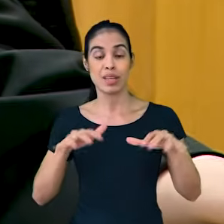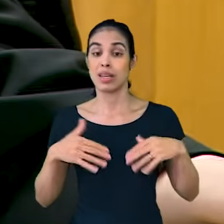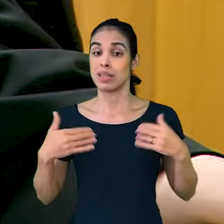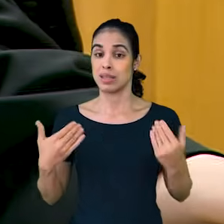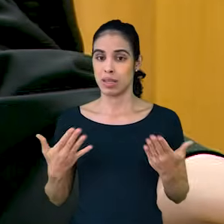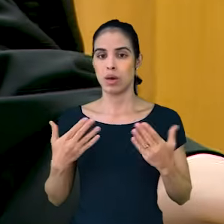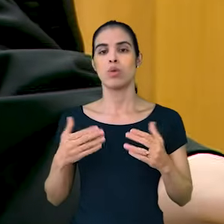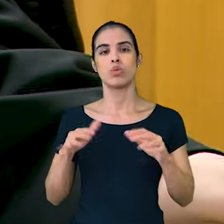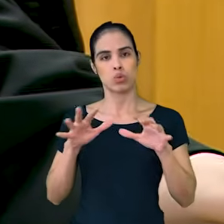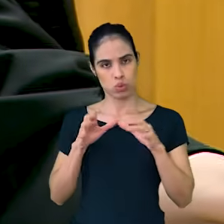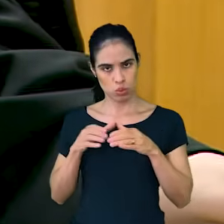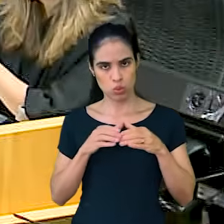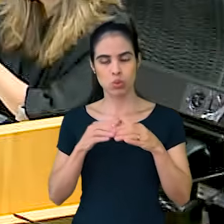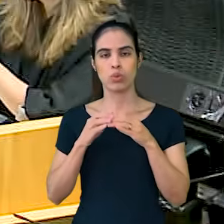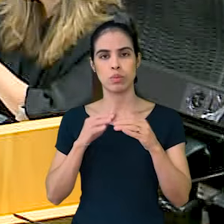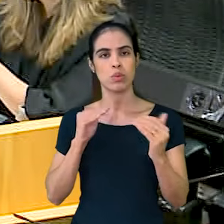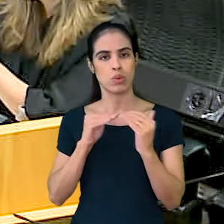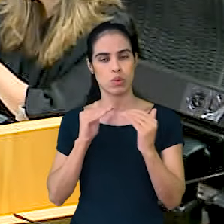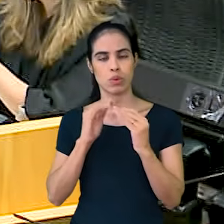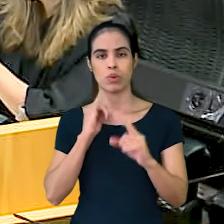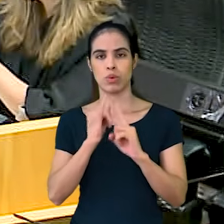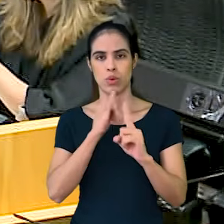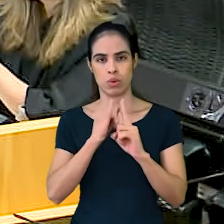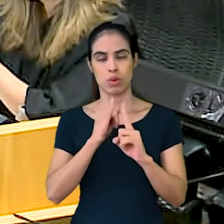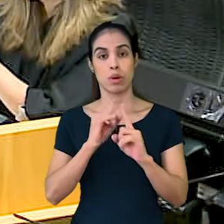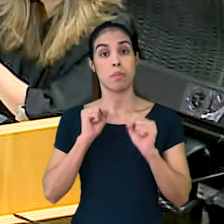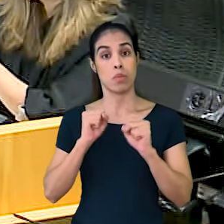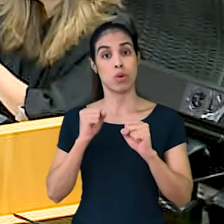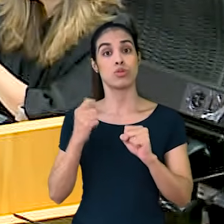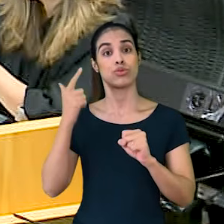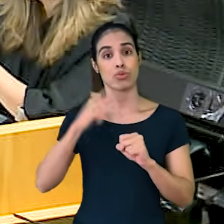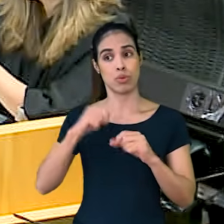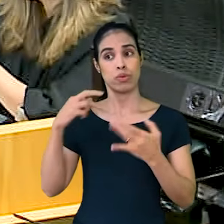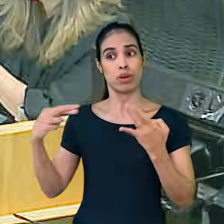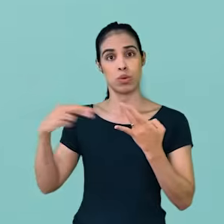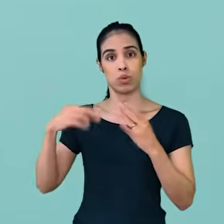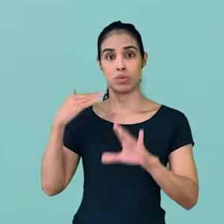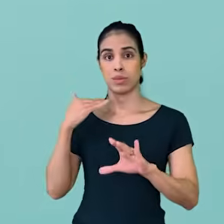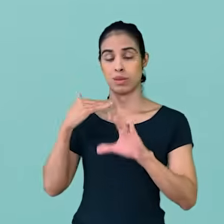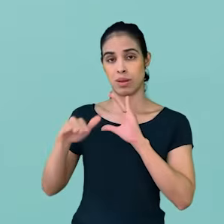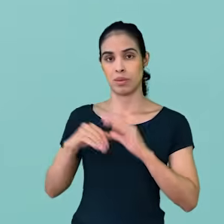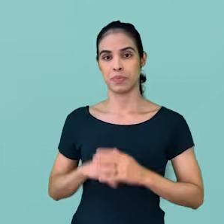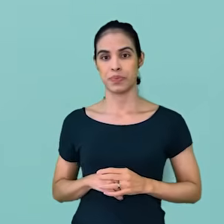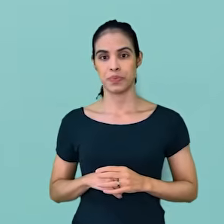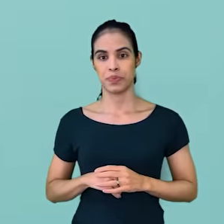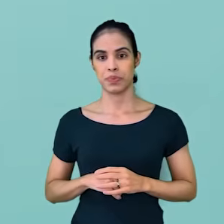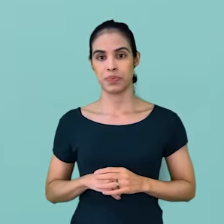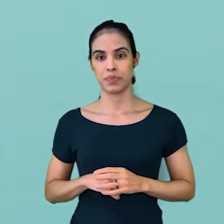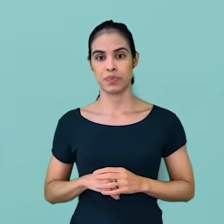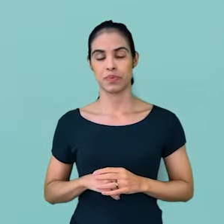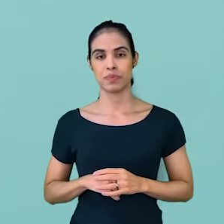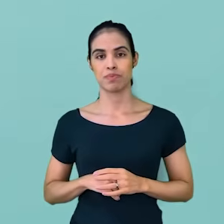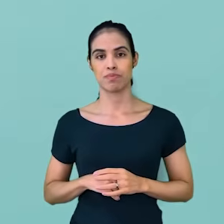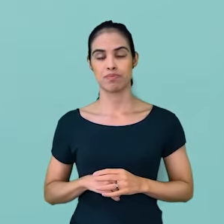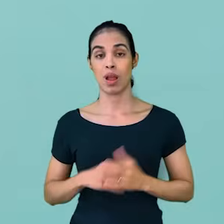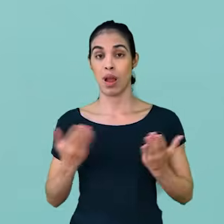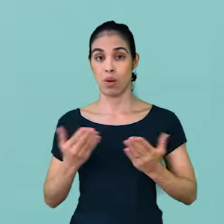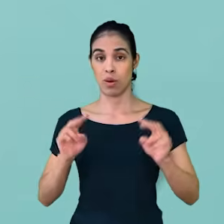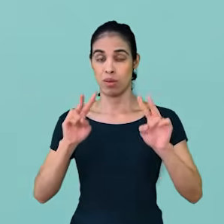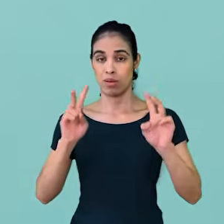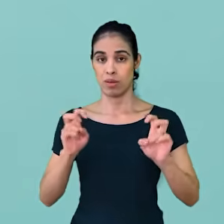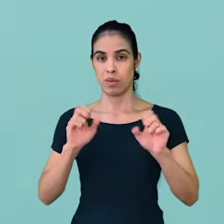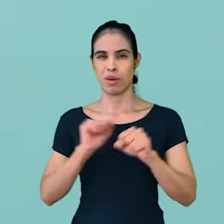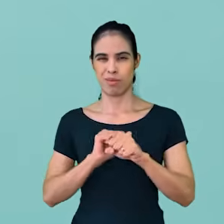do colegiado acompanharam o voto do relator. Ainda cabe recurso. A gente continua falando da pandemia